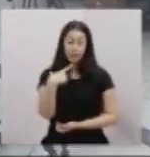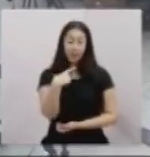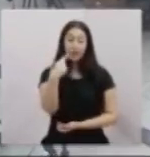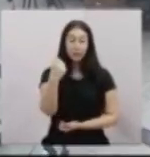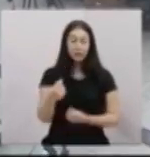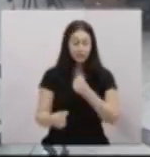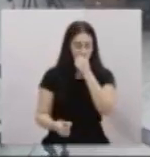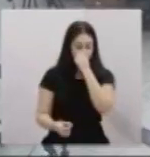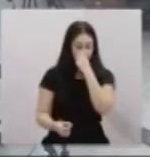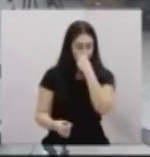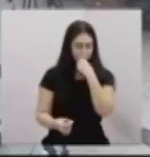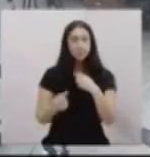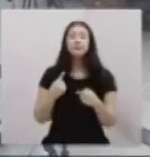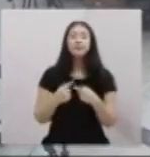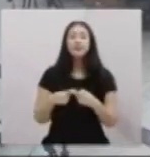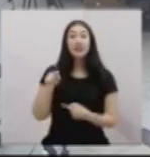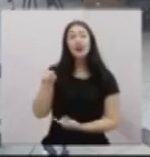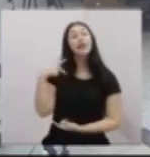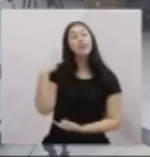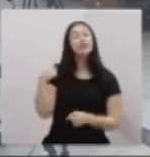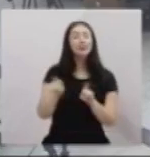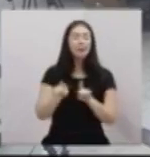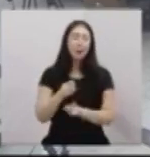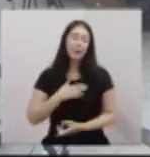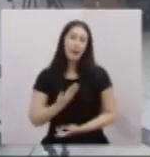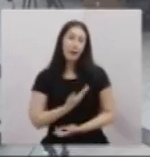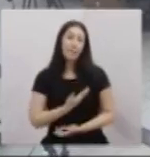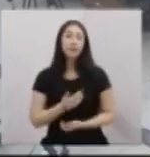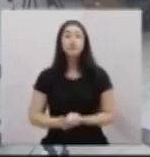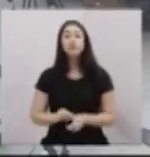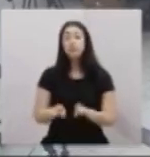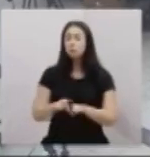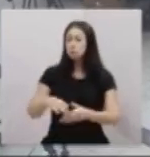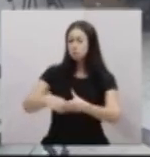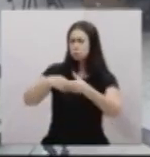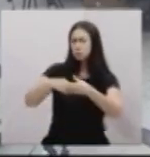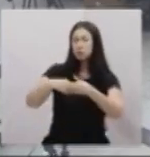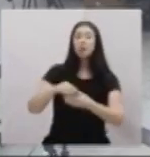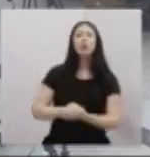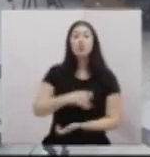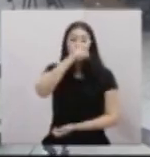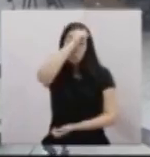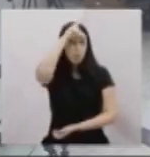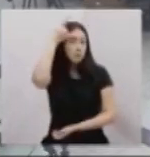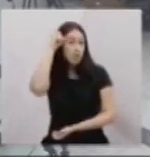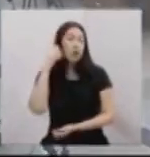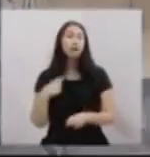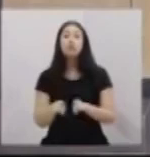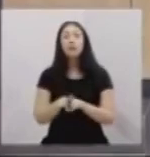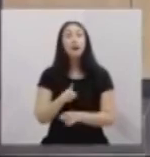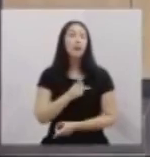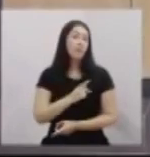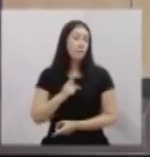de vereador, também meu amigo. Quero saudar aqui o prefeito Isaías Santana, Paulinho dos Condutores, pastor